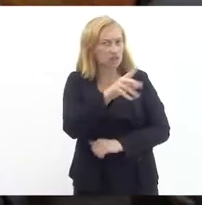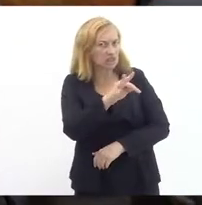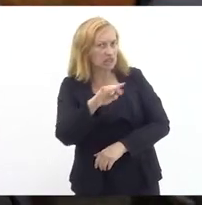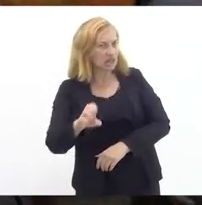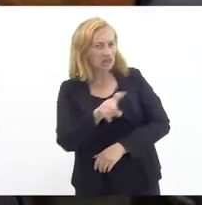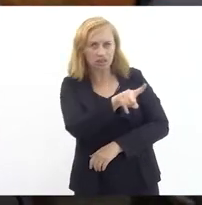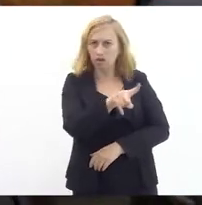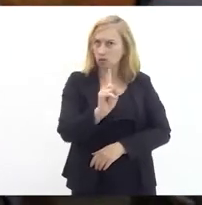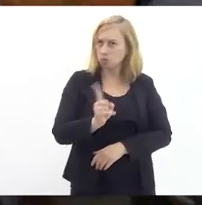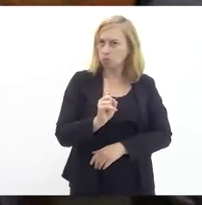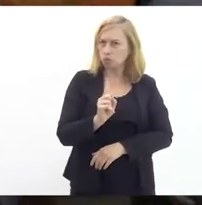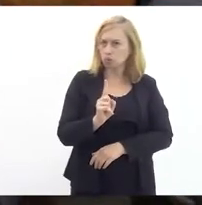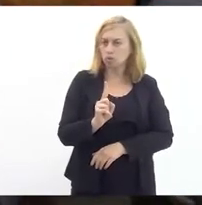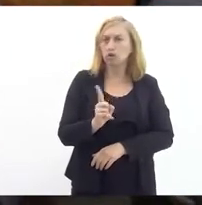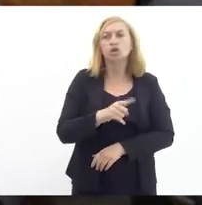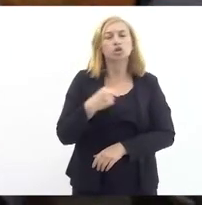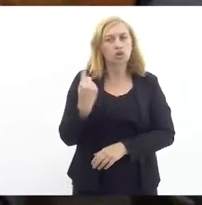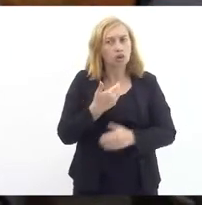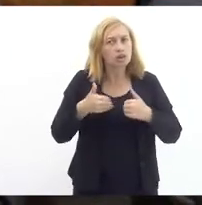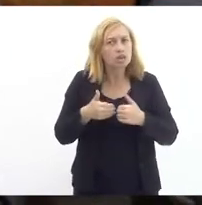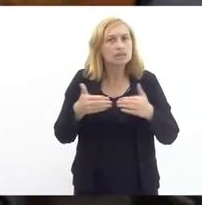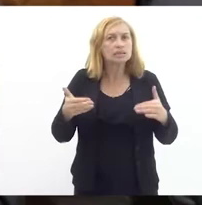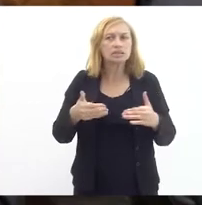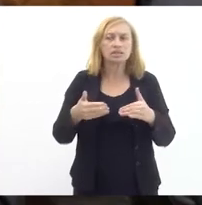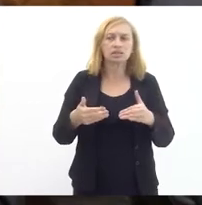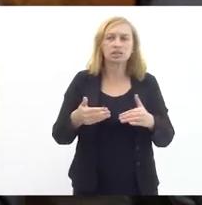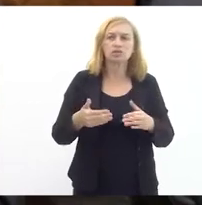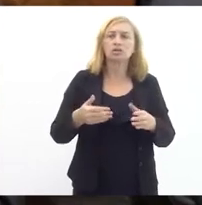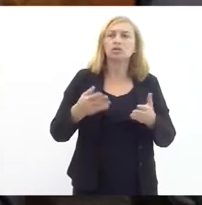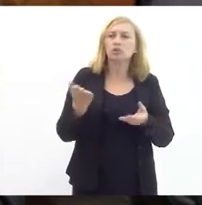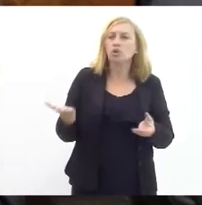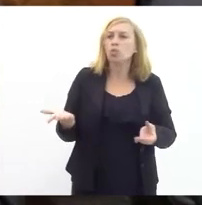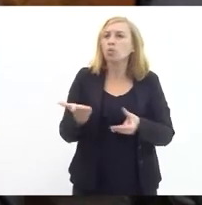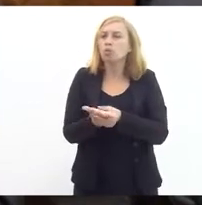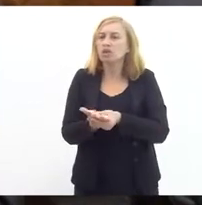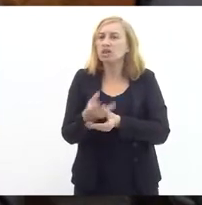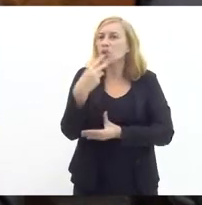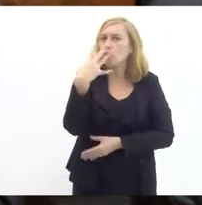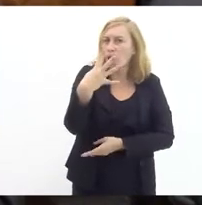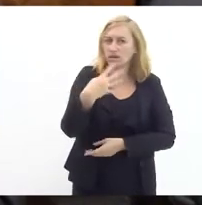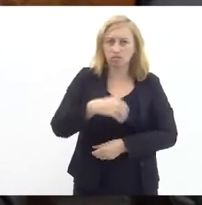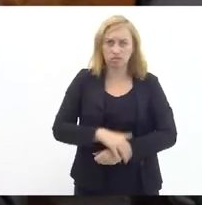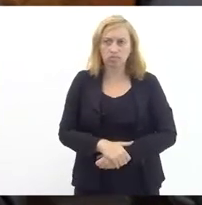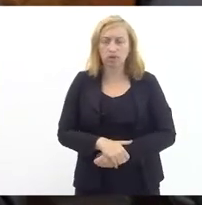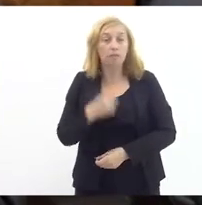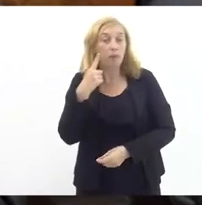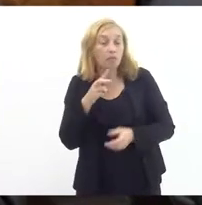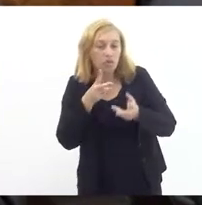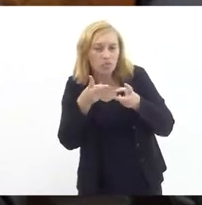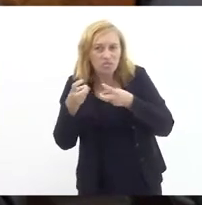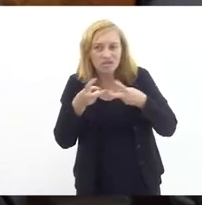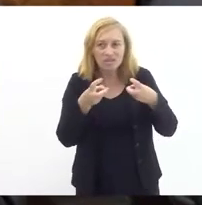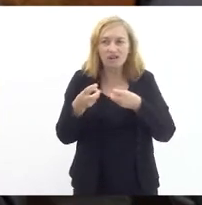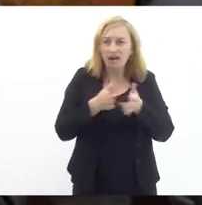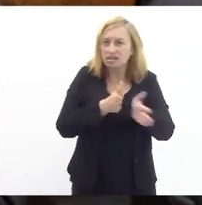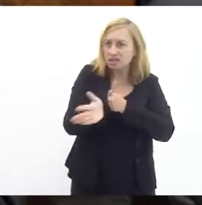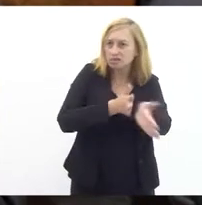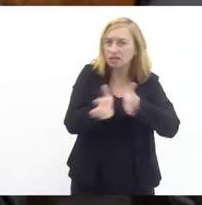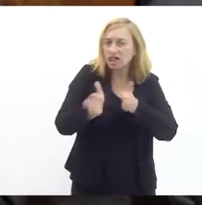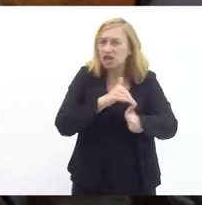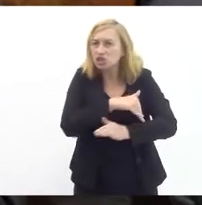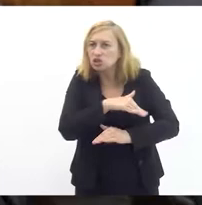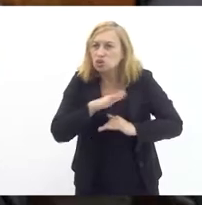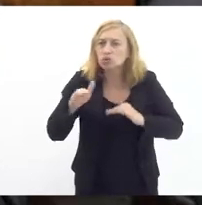ele quis dizer é o seguinte, a gente abriu 4 processos para poder verificar a acessibilidade em